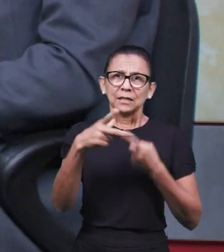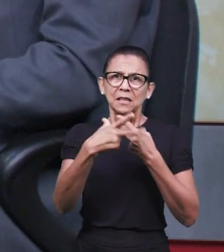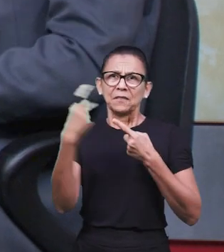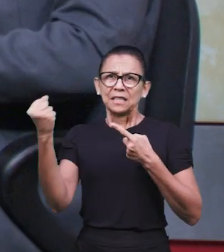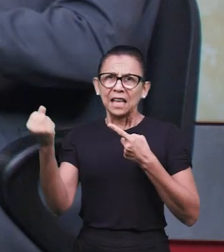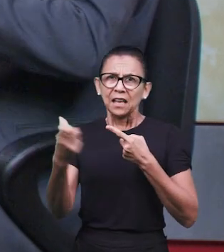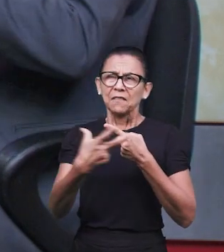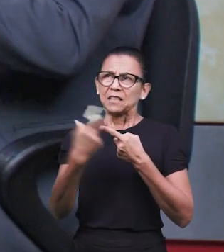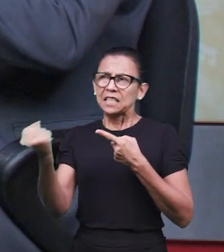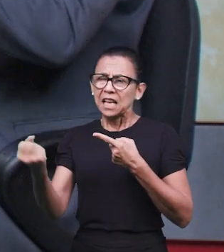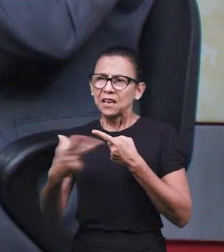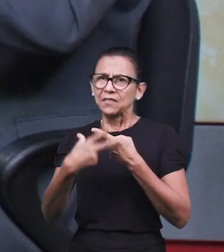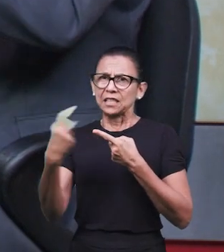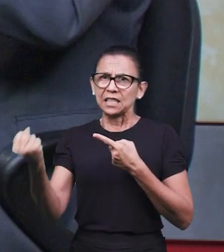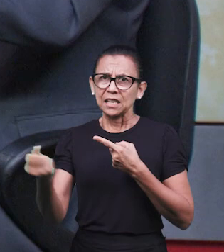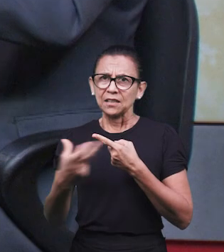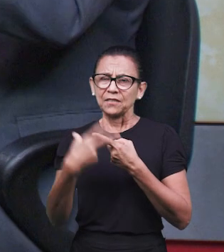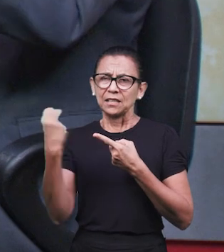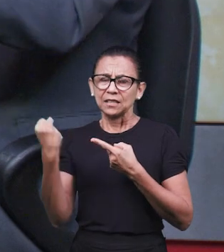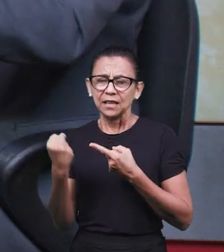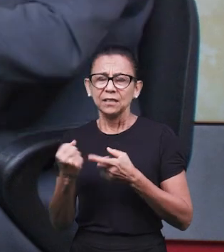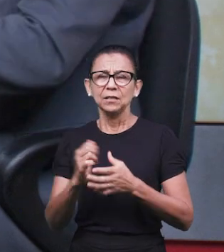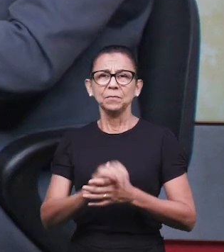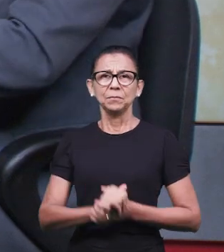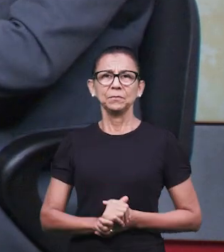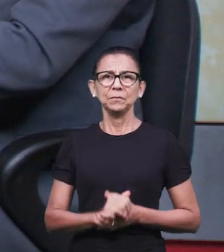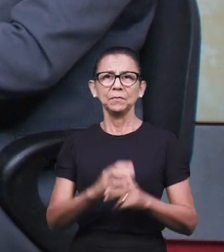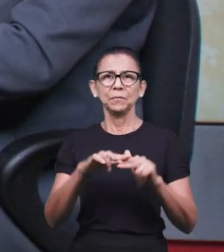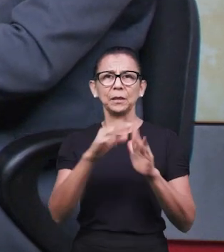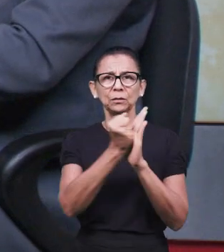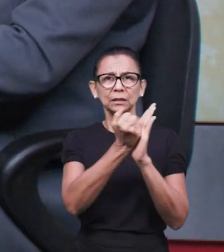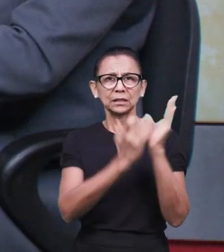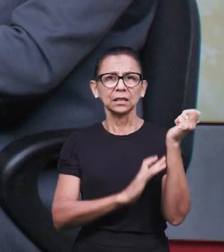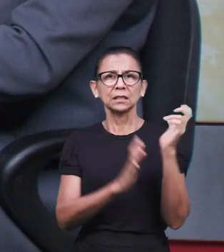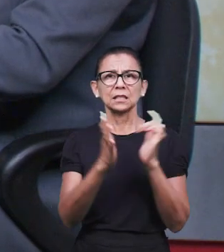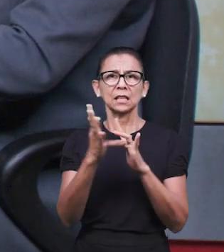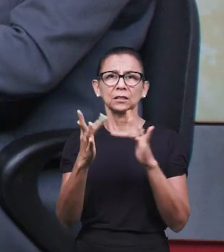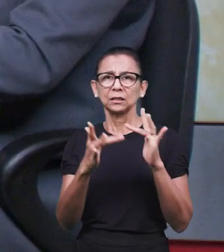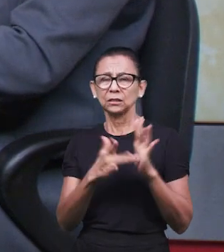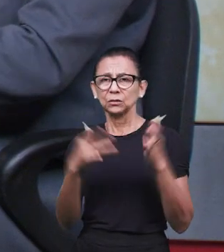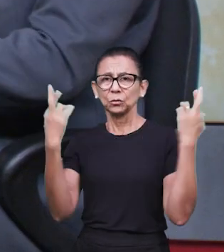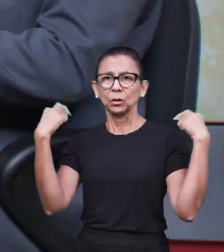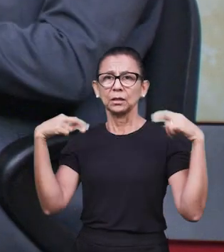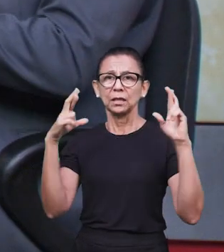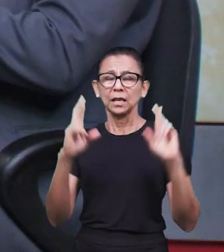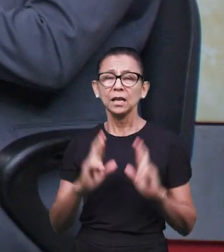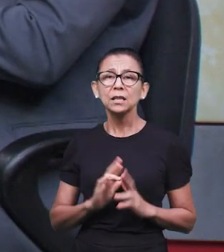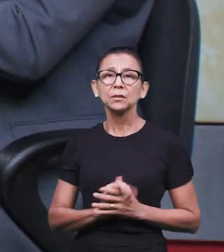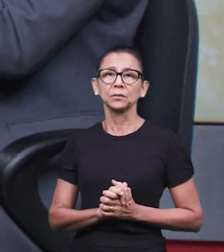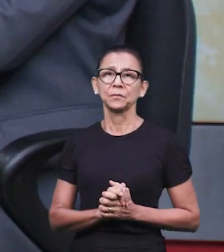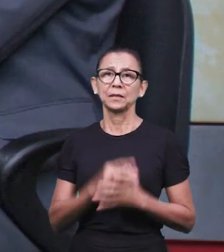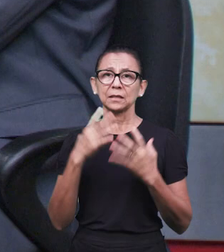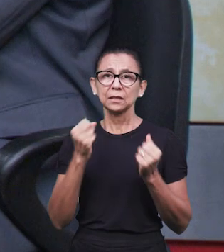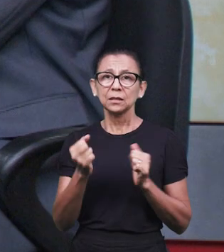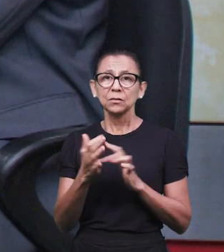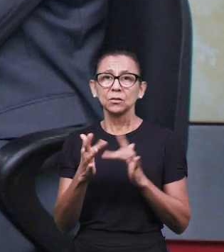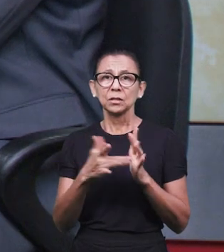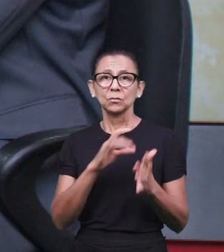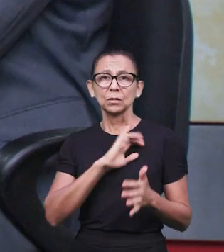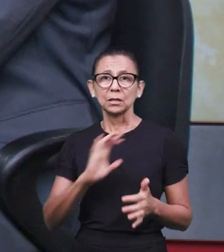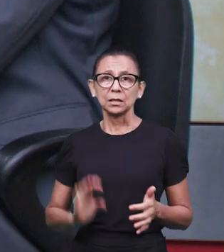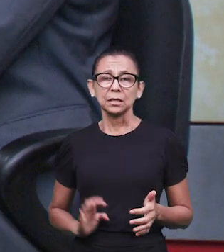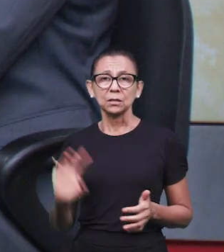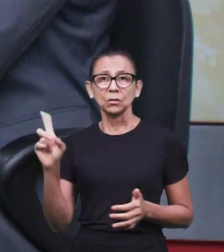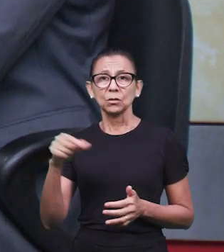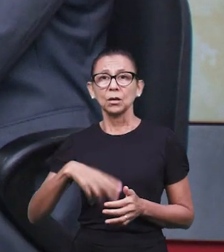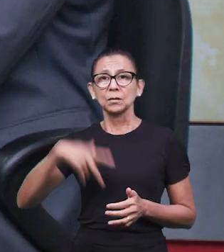vai vencer. E eles venceram pelo sangue do Cordeiro. Em Cristo Jesus nós somos mais que vencedores. Mas não nesse contexto